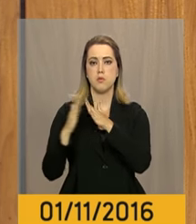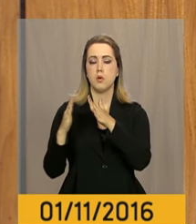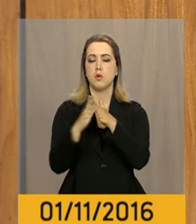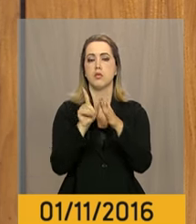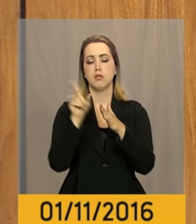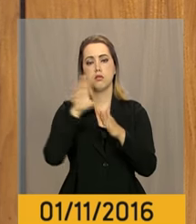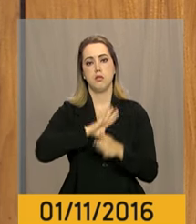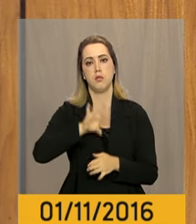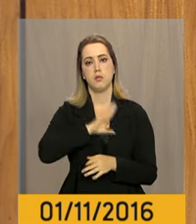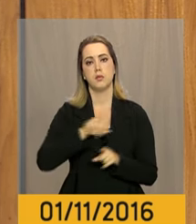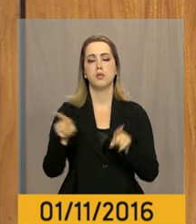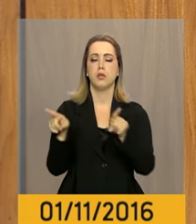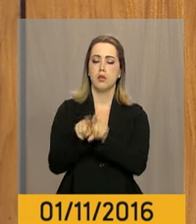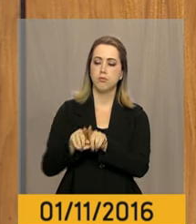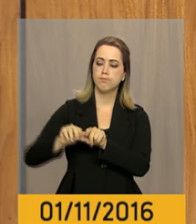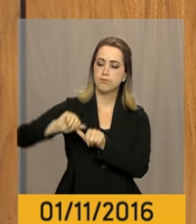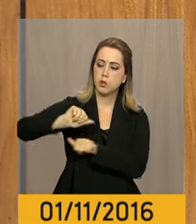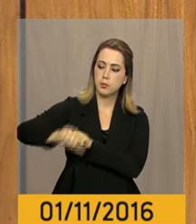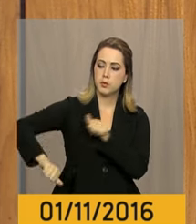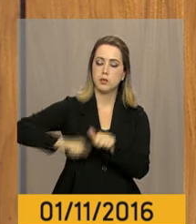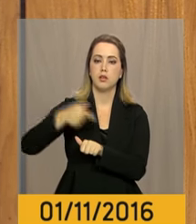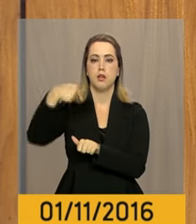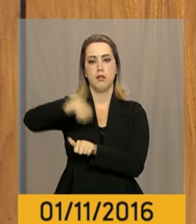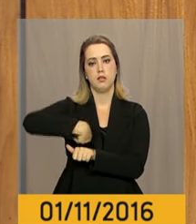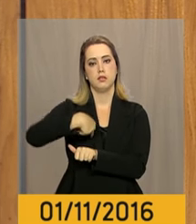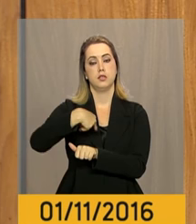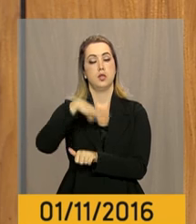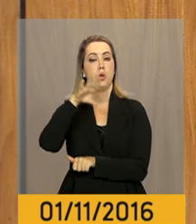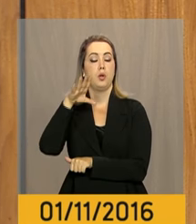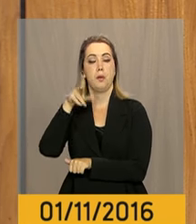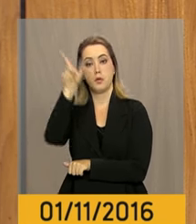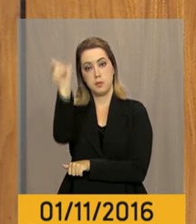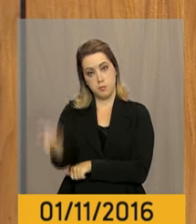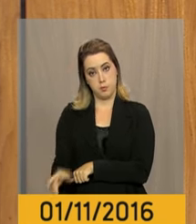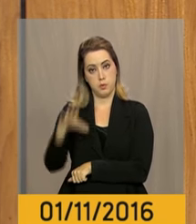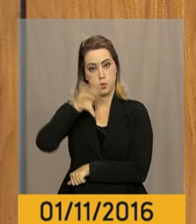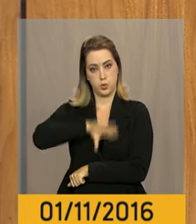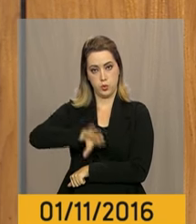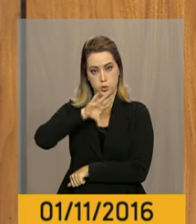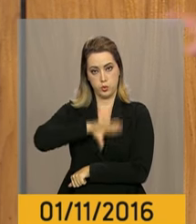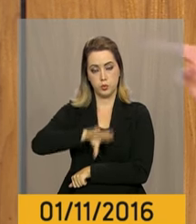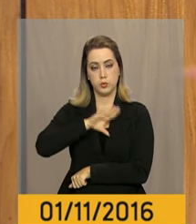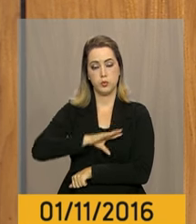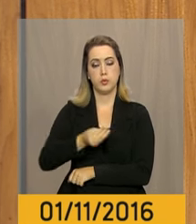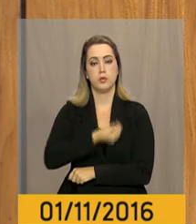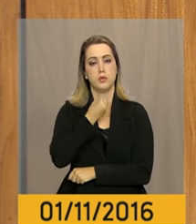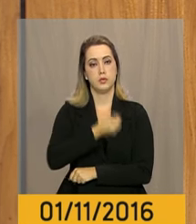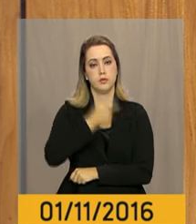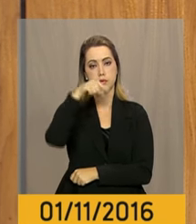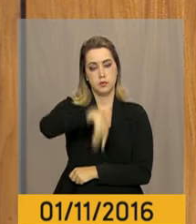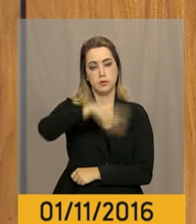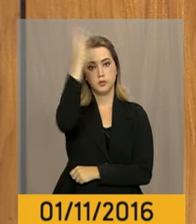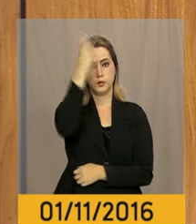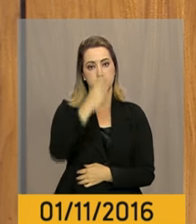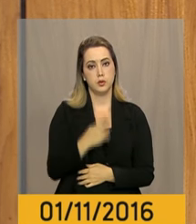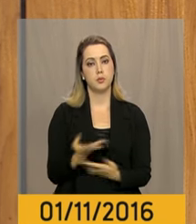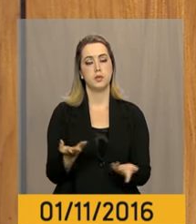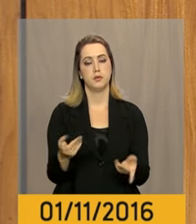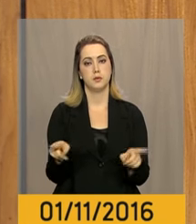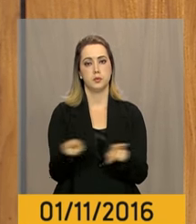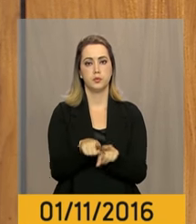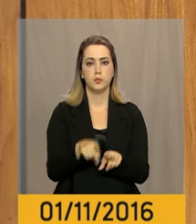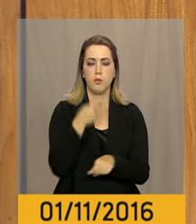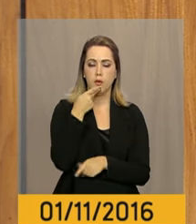portugueses que vivem eh no Brasil. Eh, reiterei também a Sua Excelência a